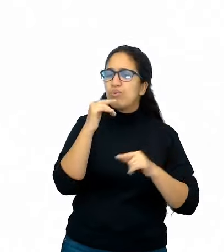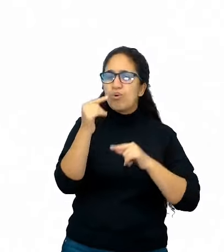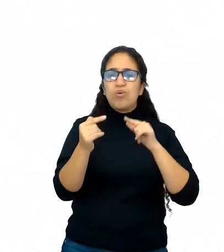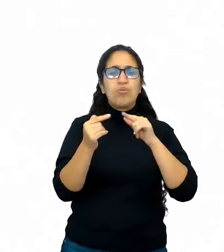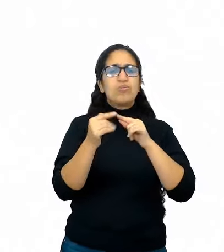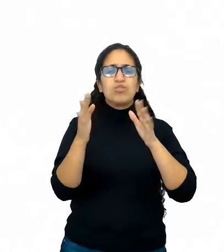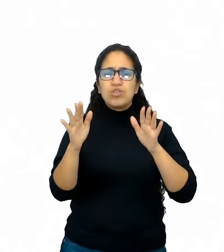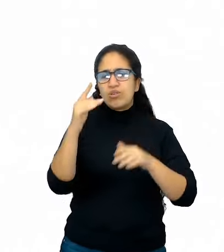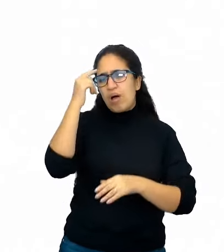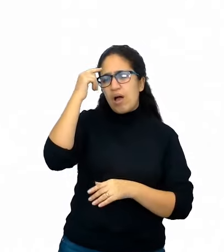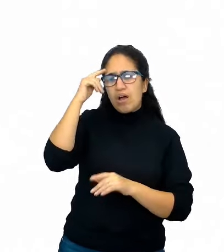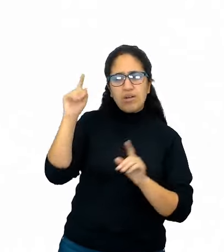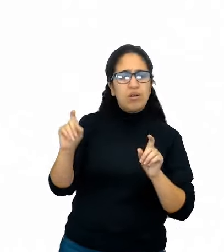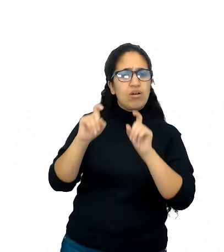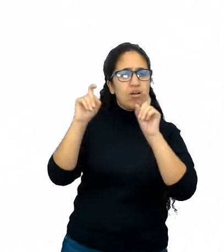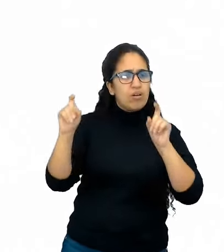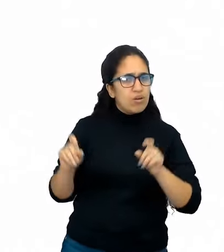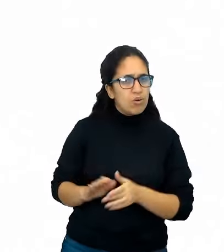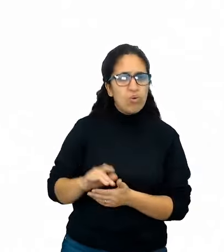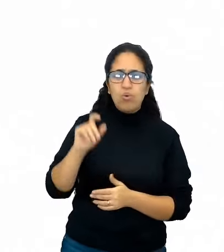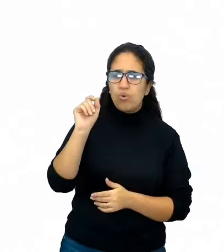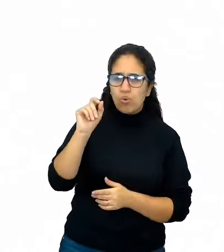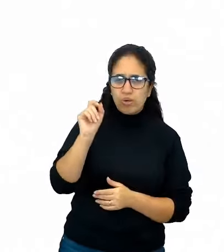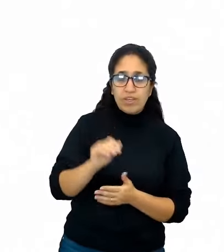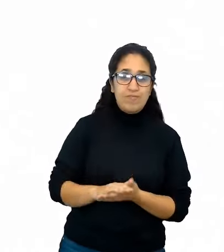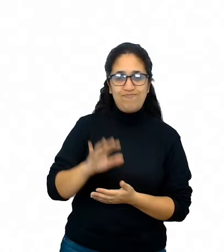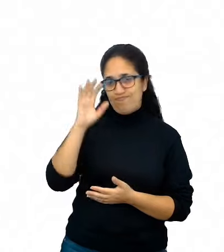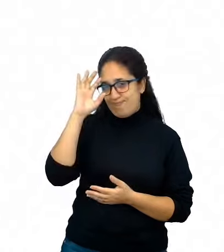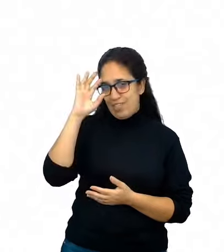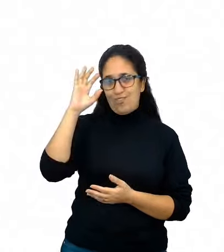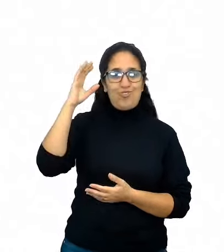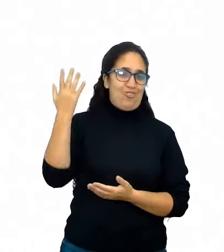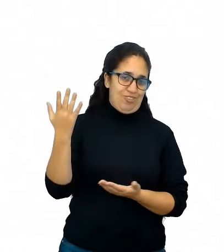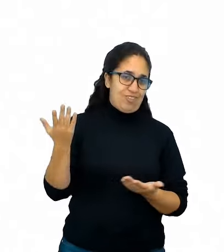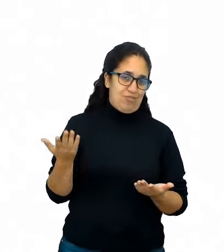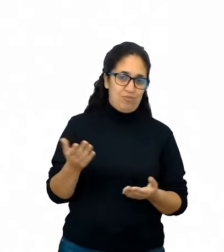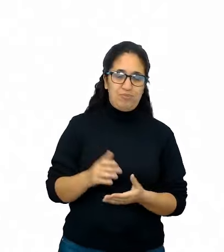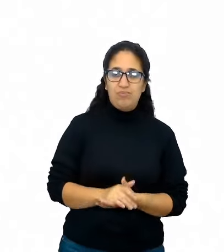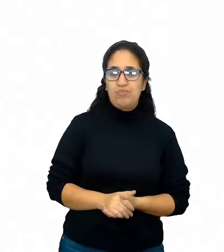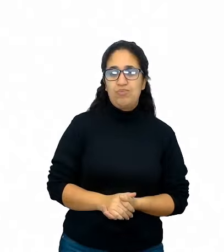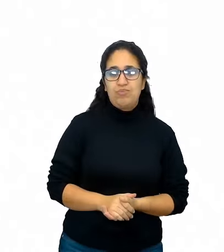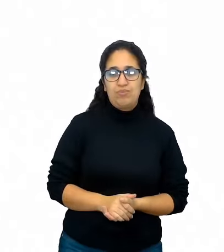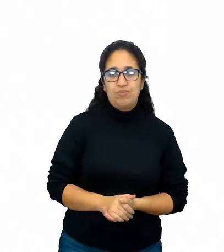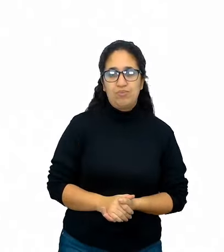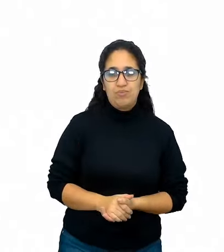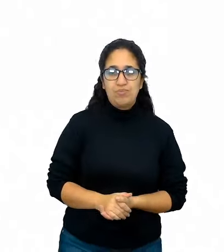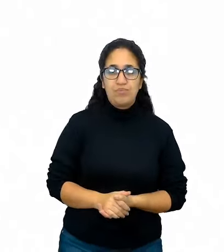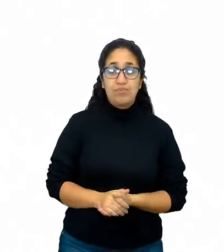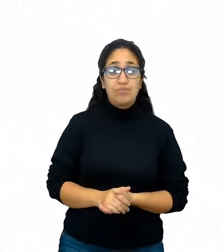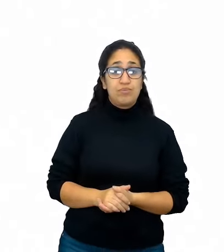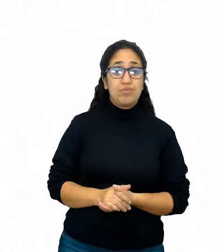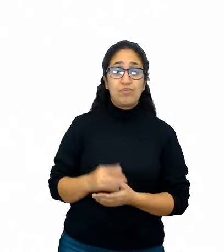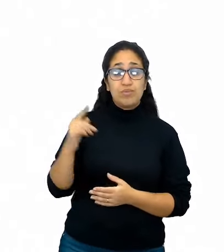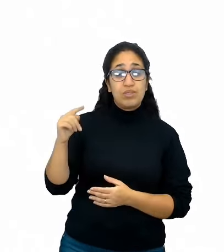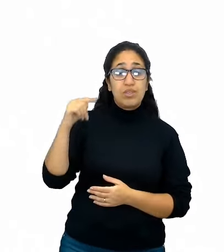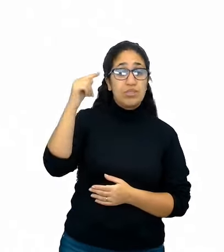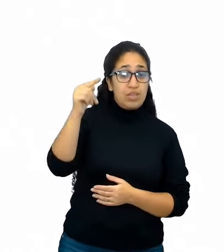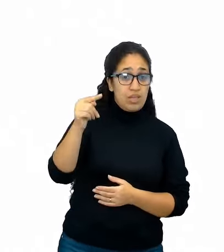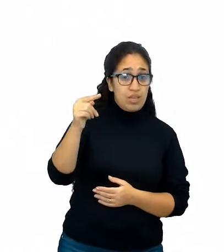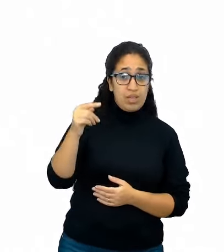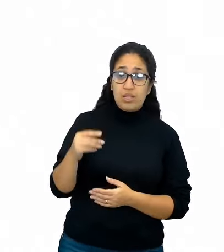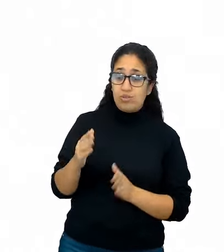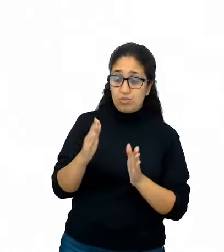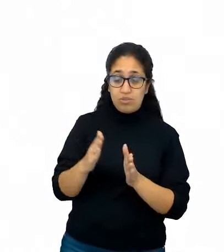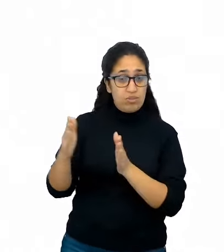principal do pensamento computacional é a resolução de um problema. Apresentamos a seguir o